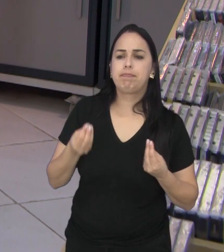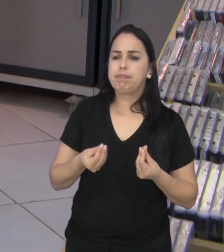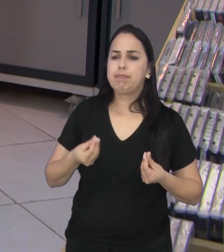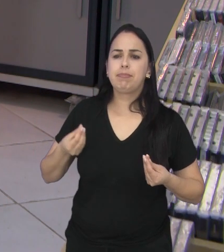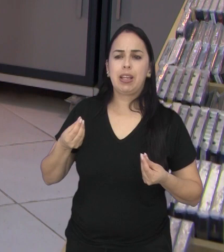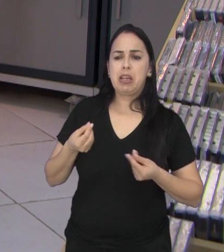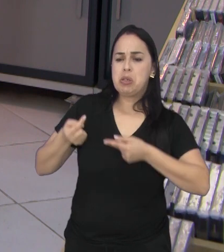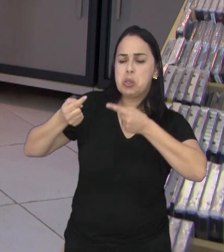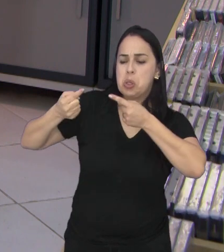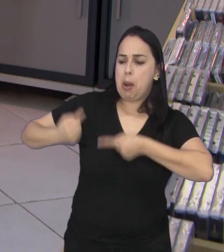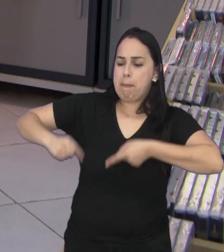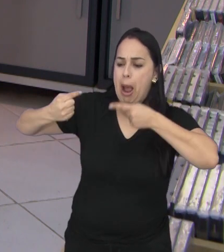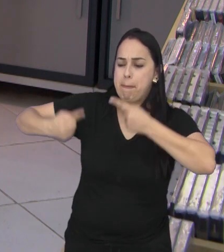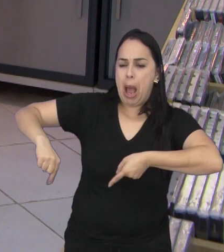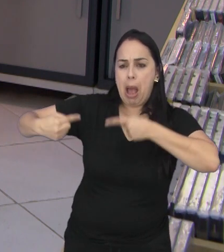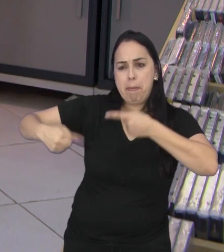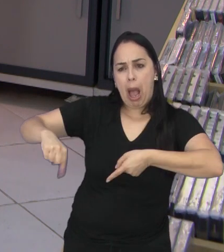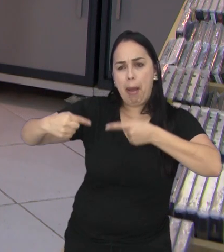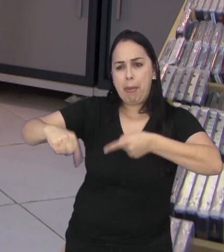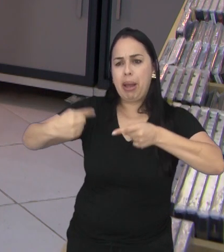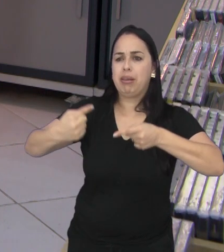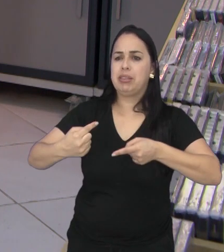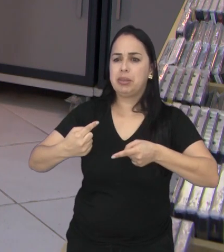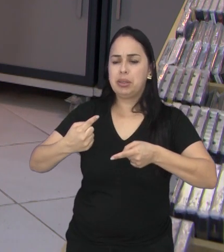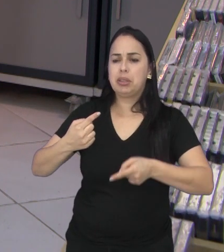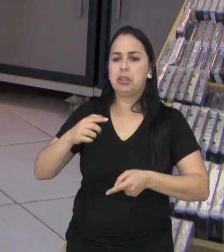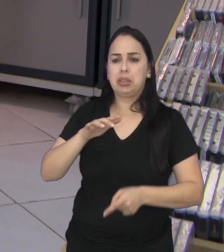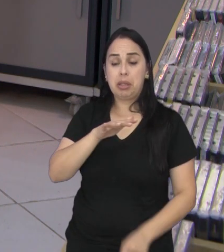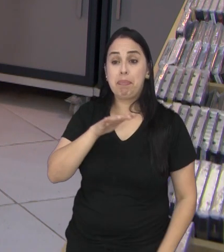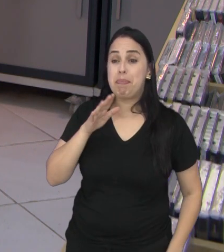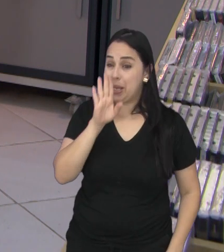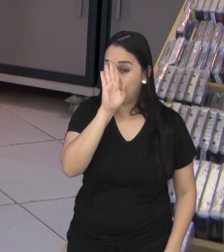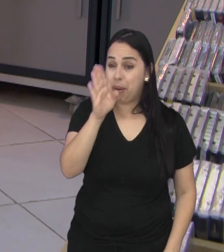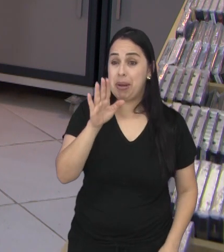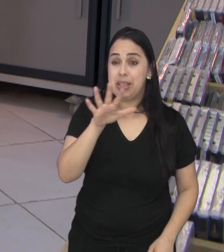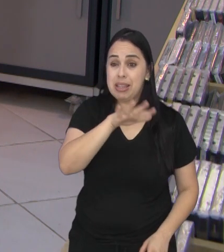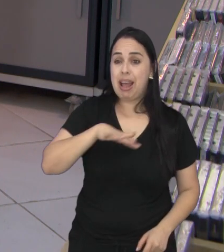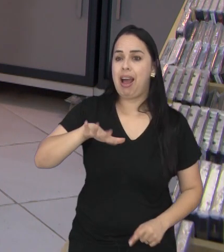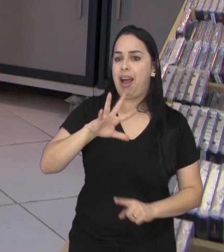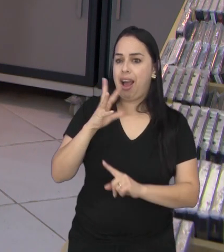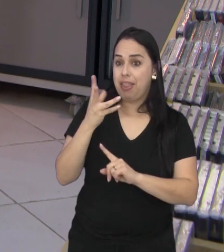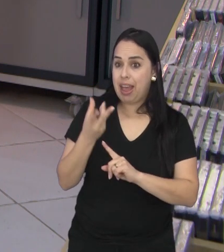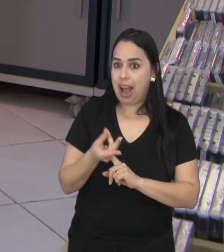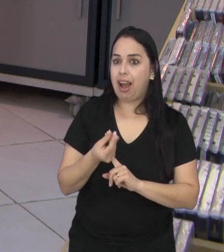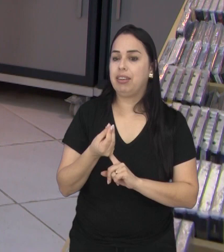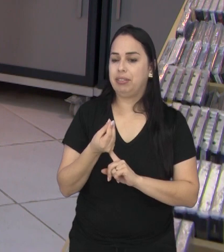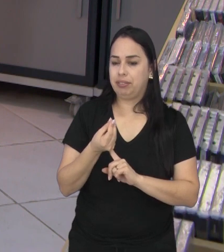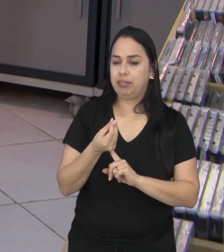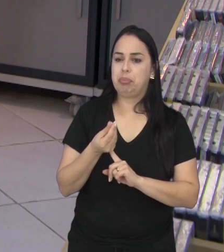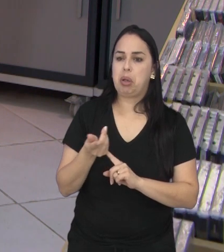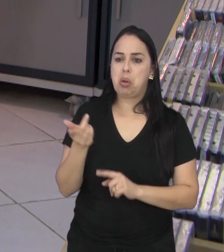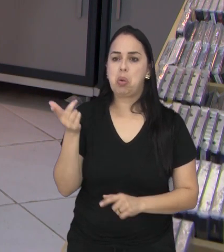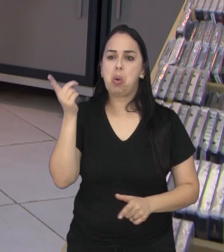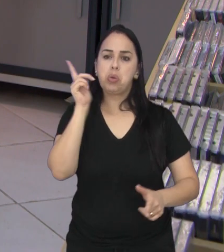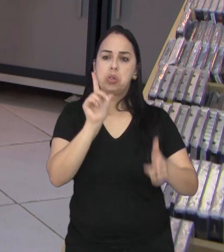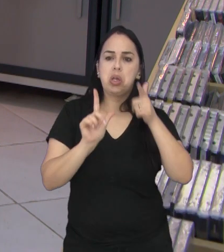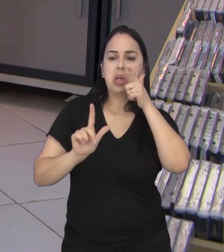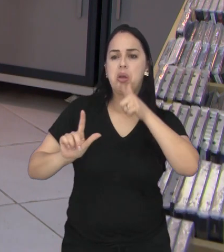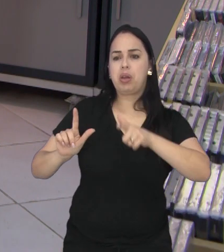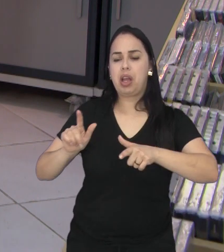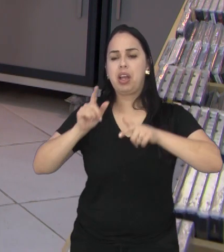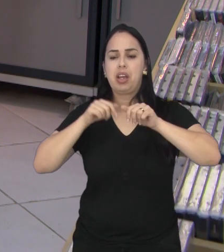né, esses desafios que as mulheres vivem na arte para poder conseguir fazer com que suas